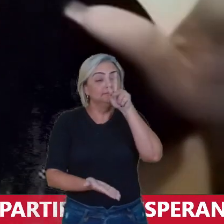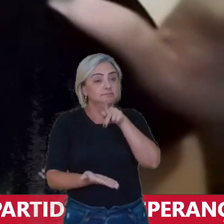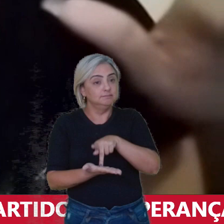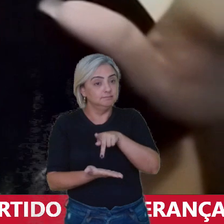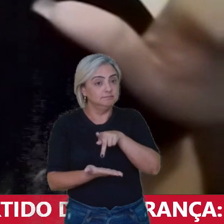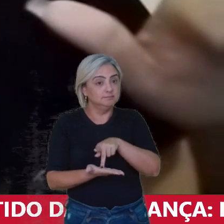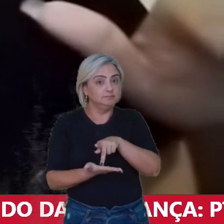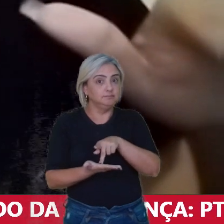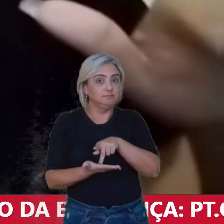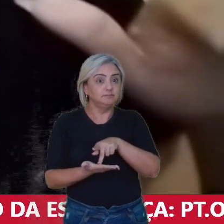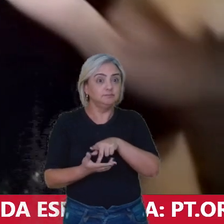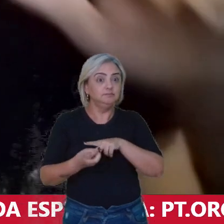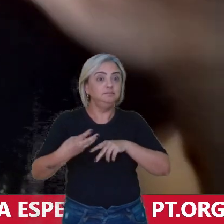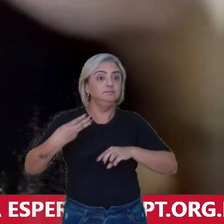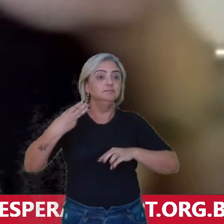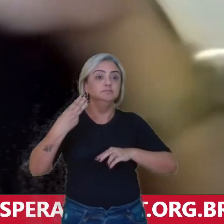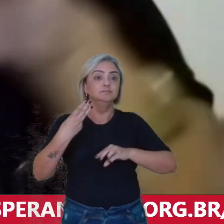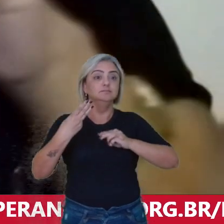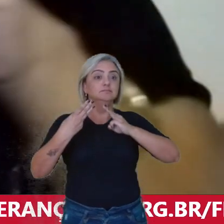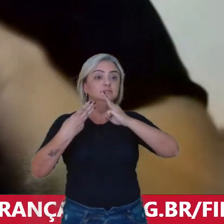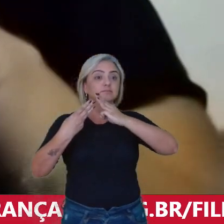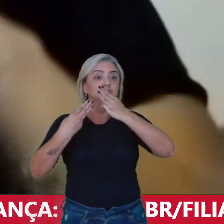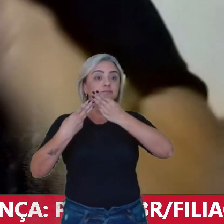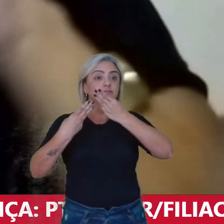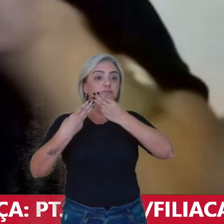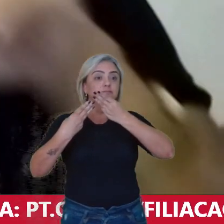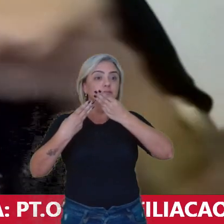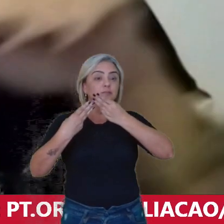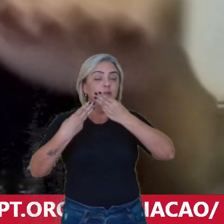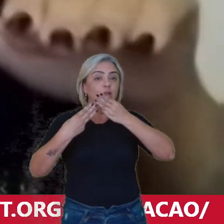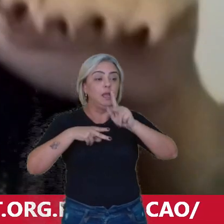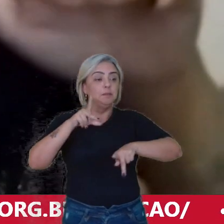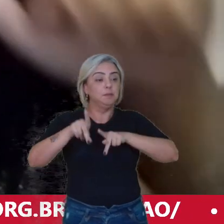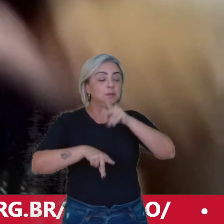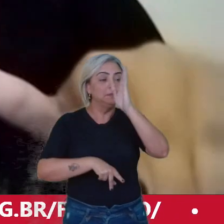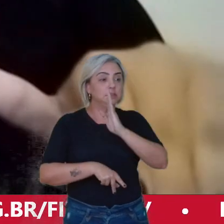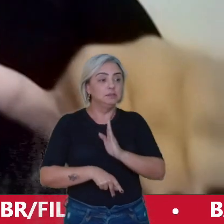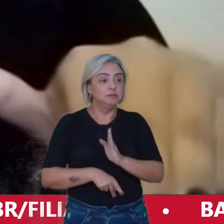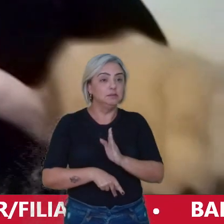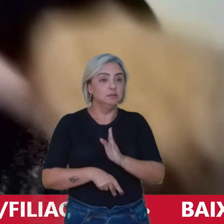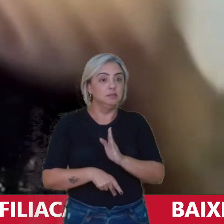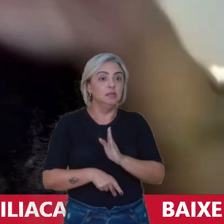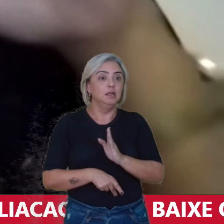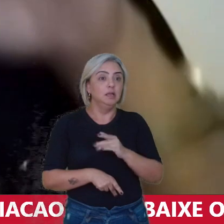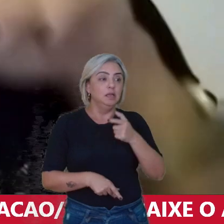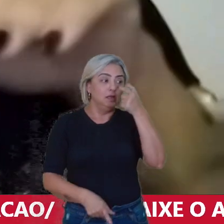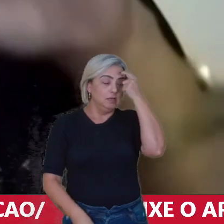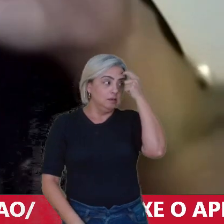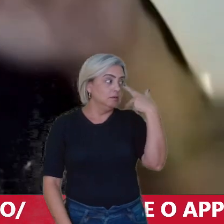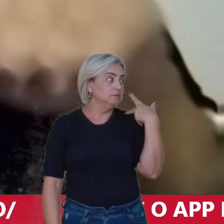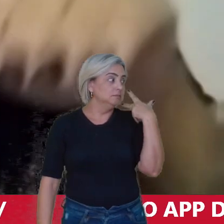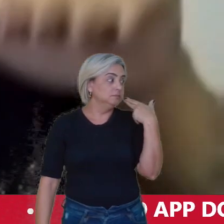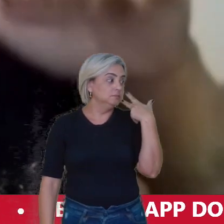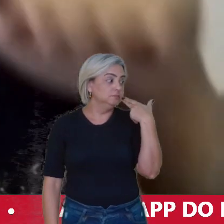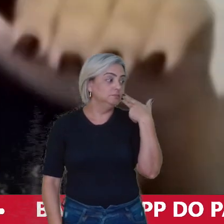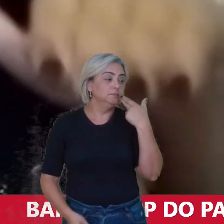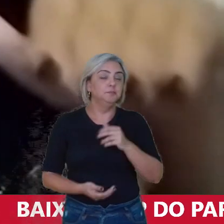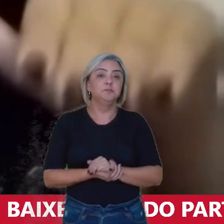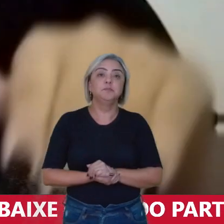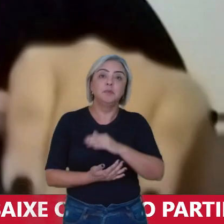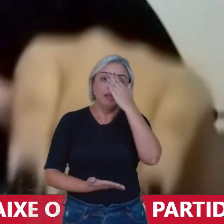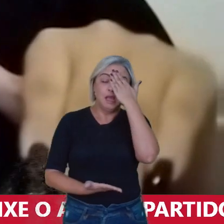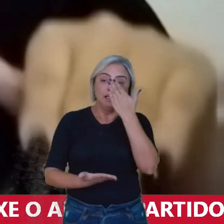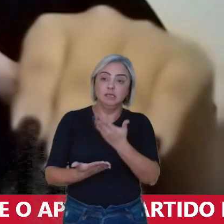verdade que se dá nas Forças Armadas, a população brasileira ainda, isso é senso comum, ainda acredita